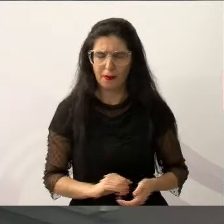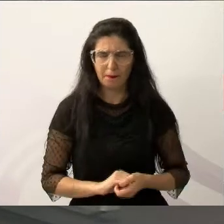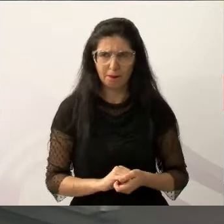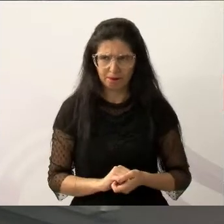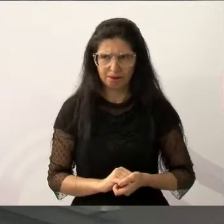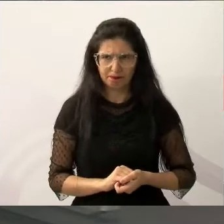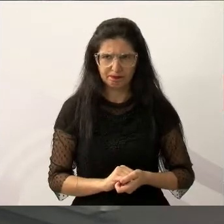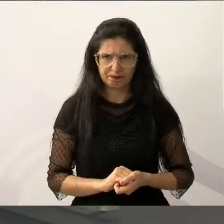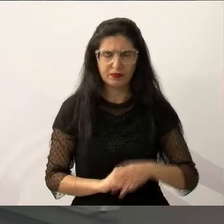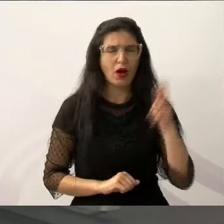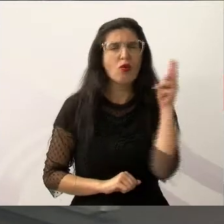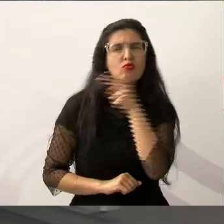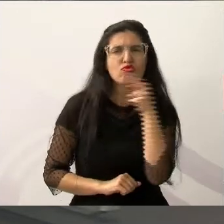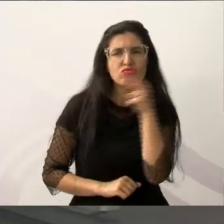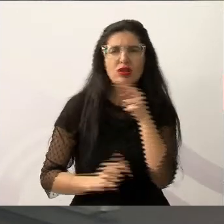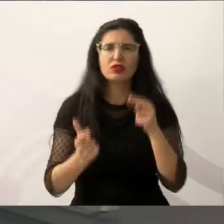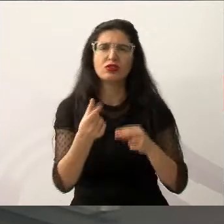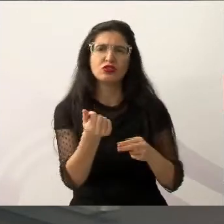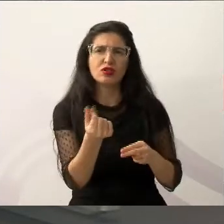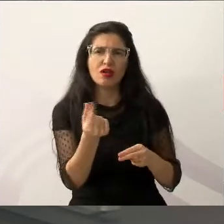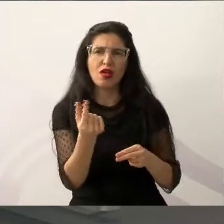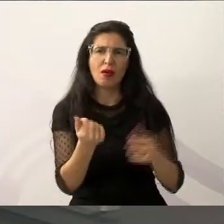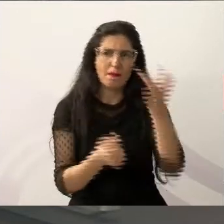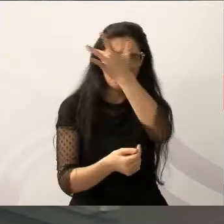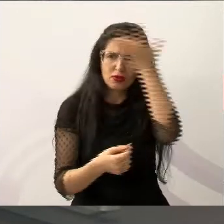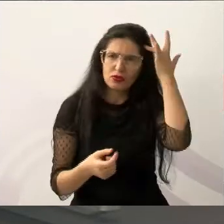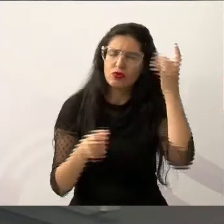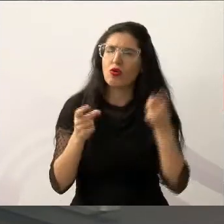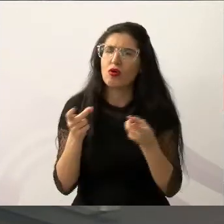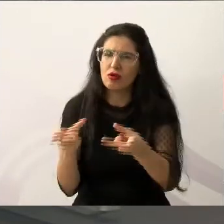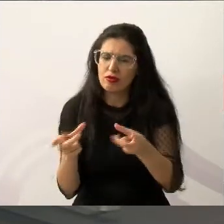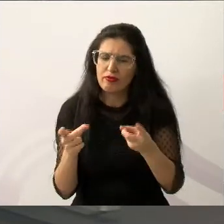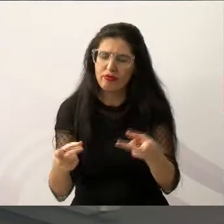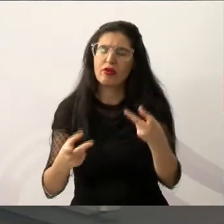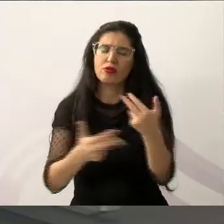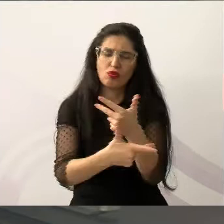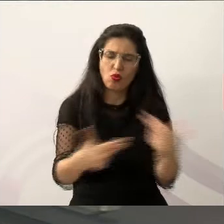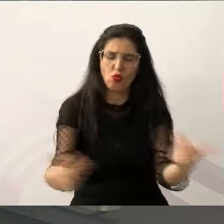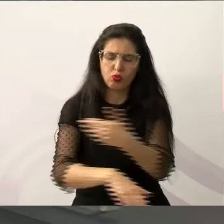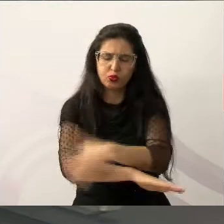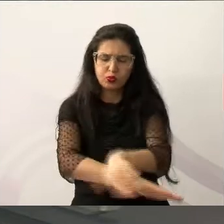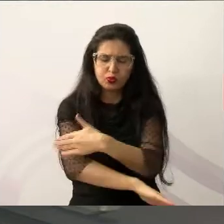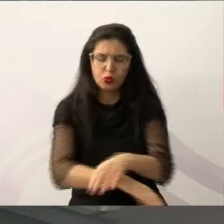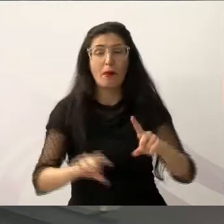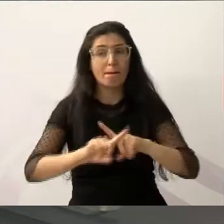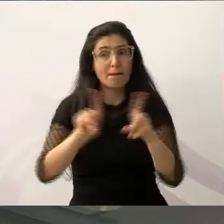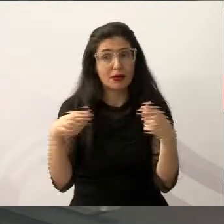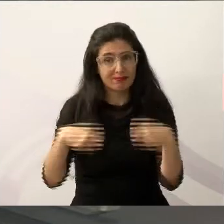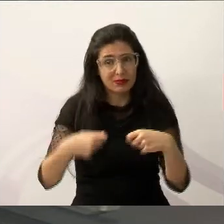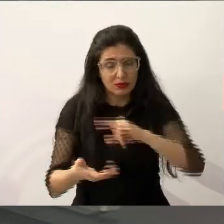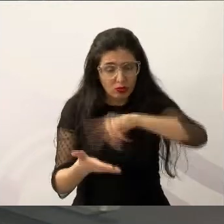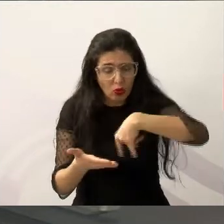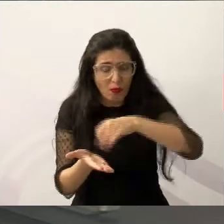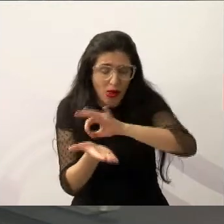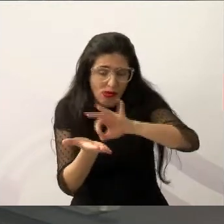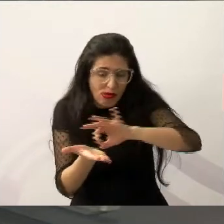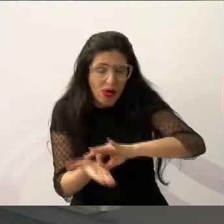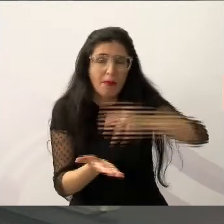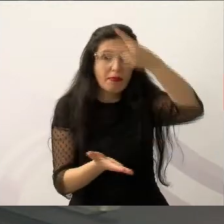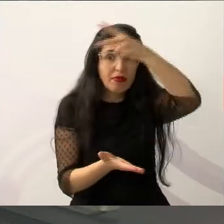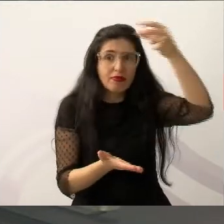em caráter emergencial aos ambulantes cadastrados no município, que eu